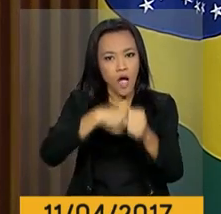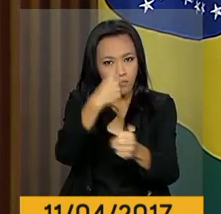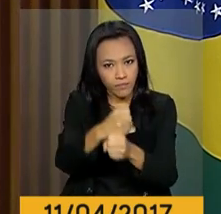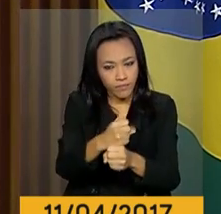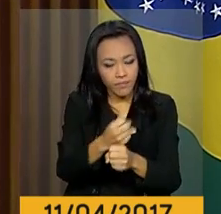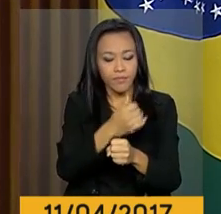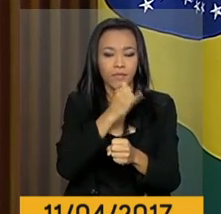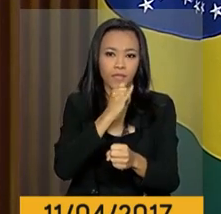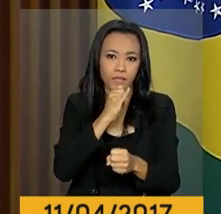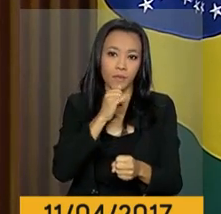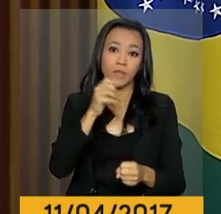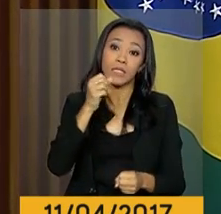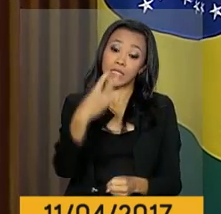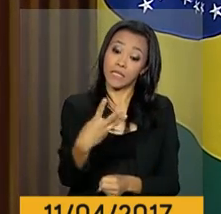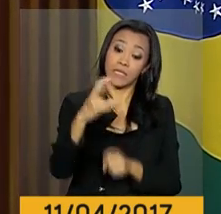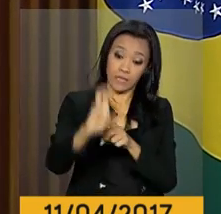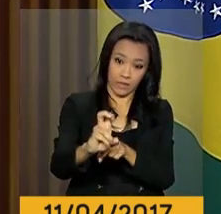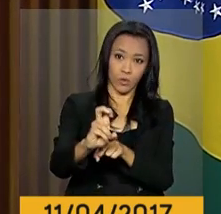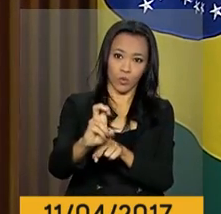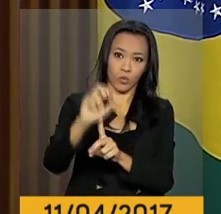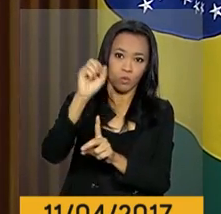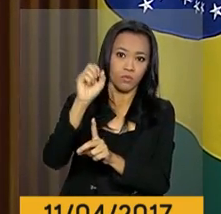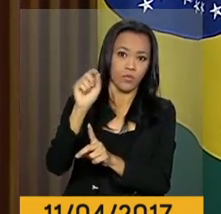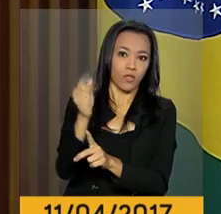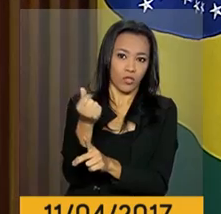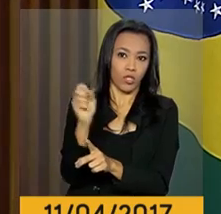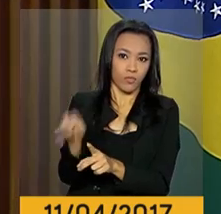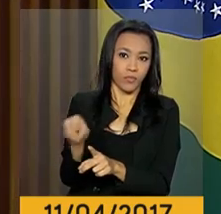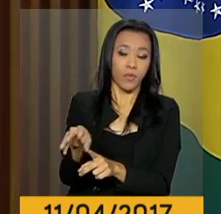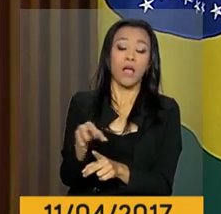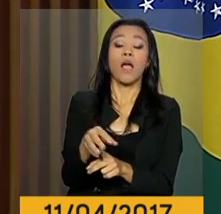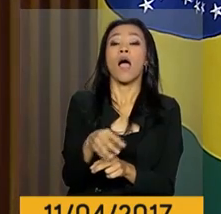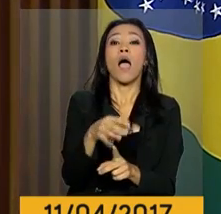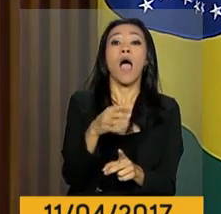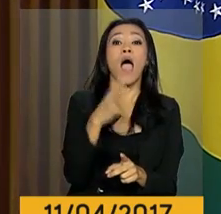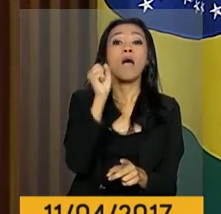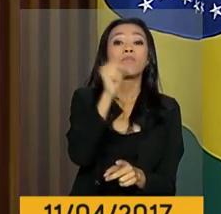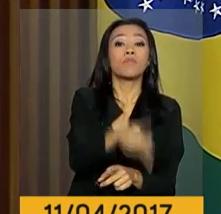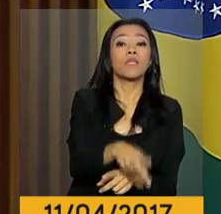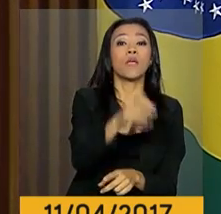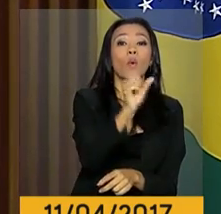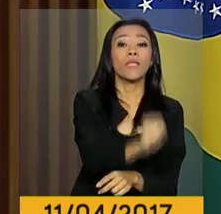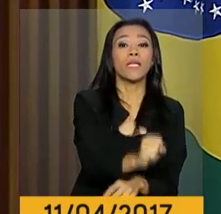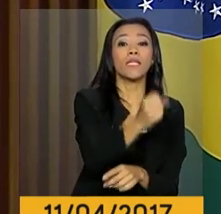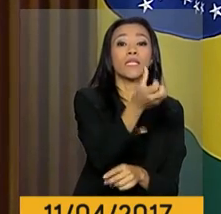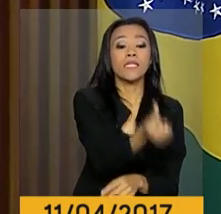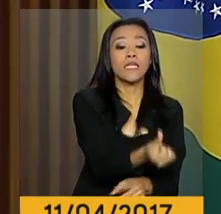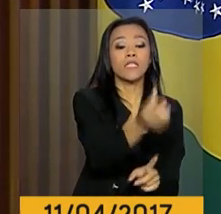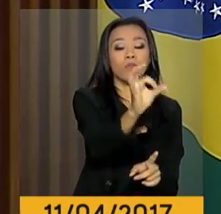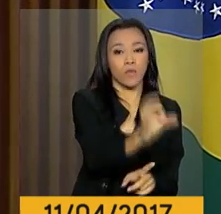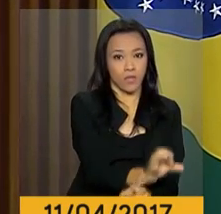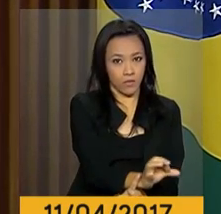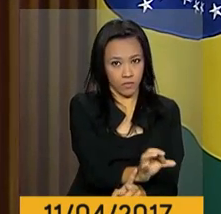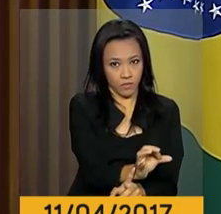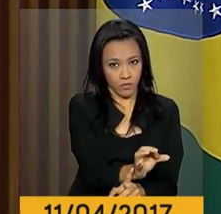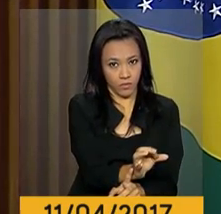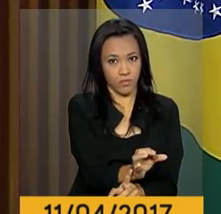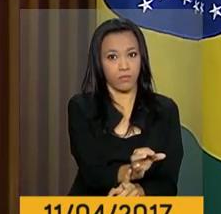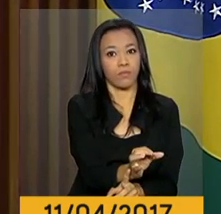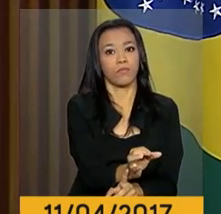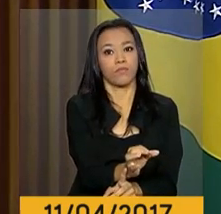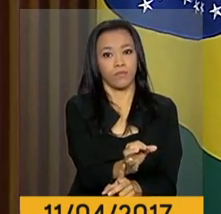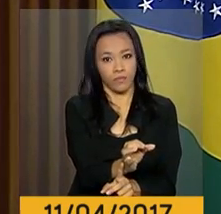digamos se você fizer 35 você se aposenta com 86% ou seja com mais do que hoje se